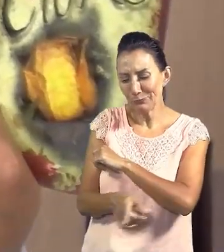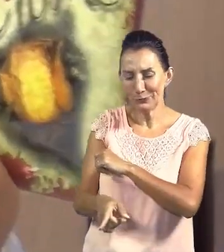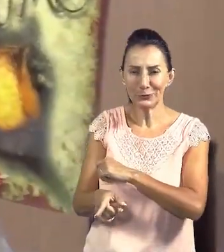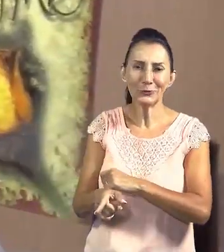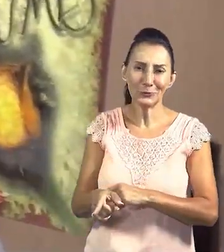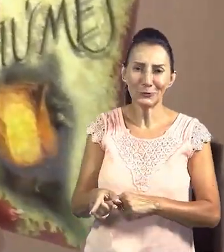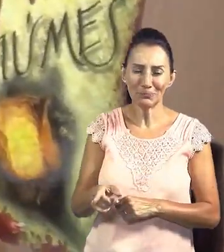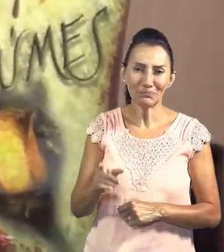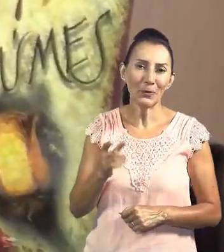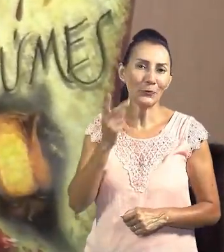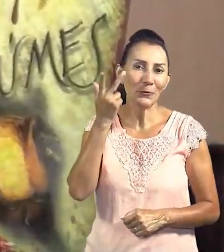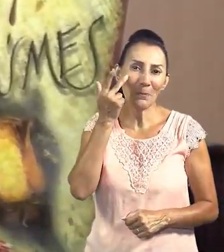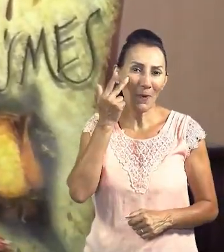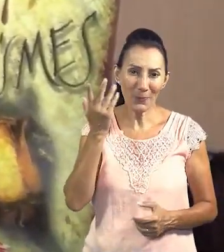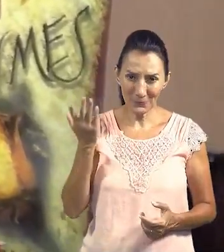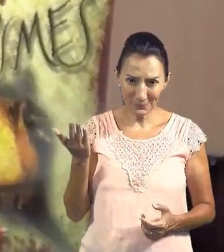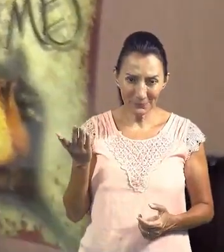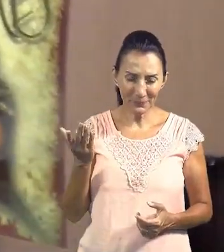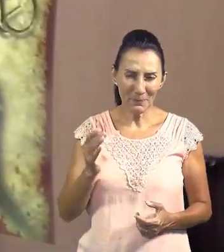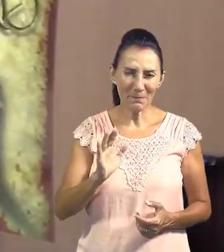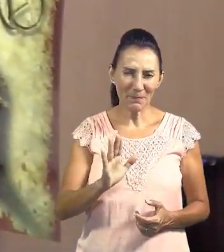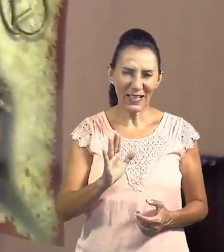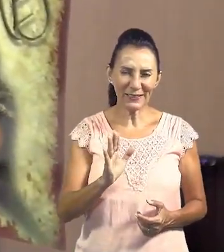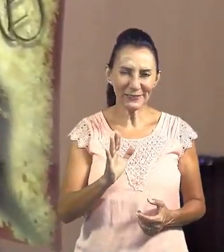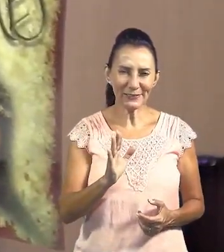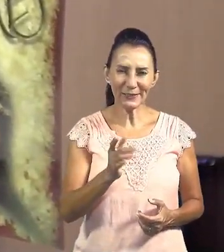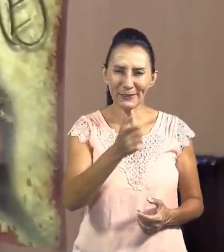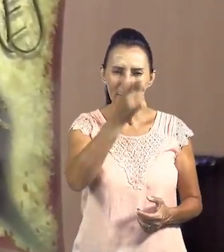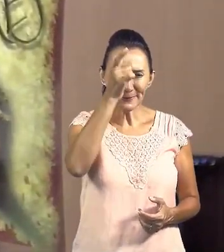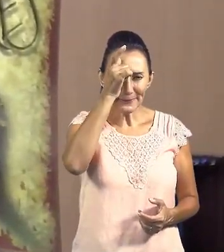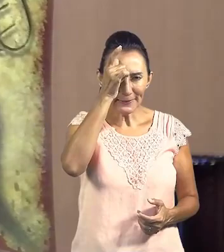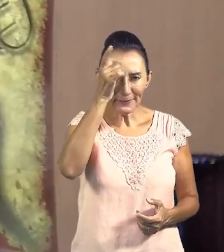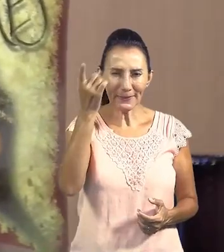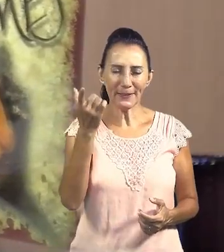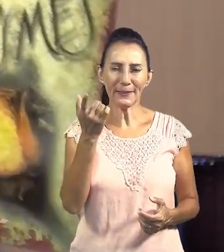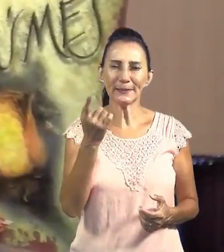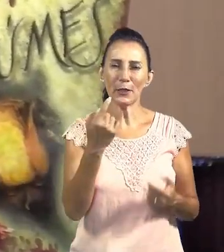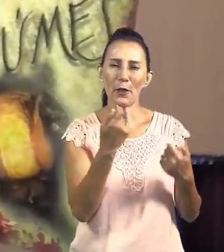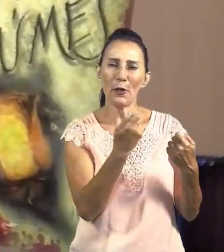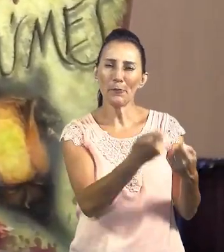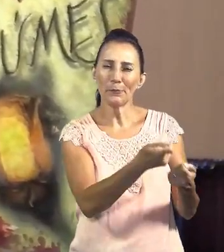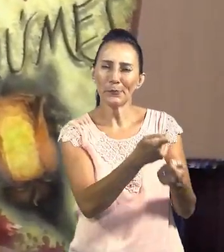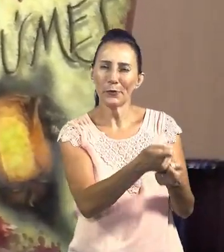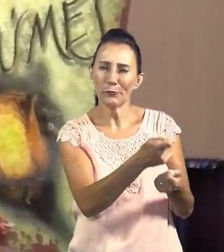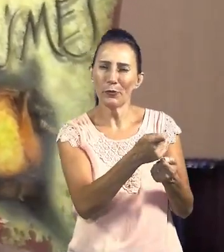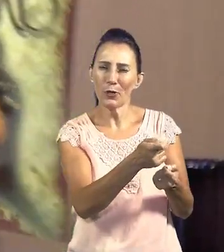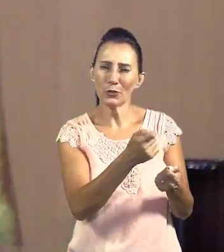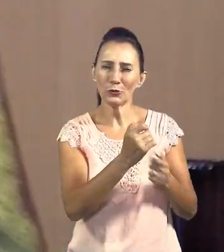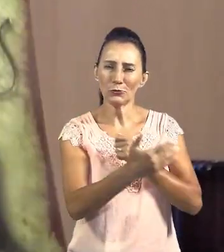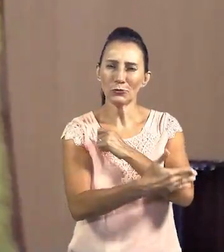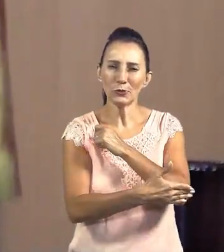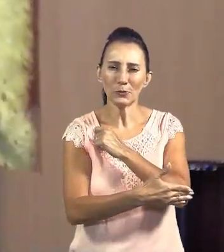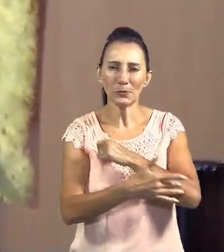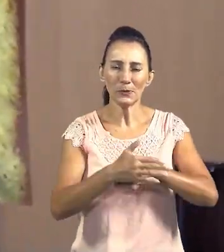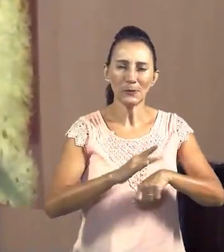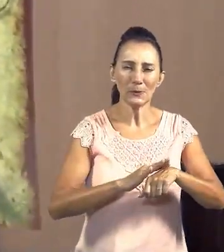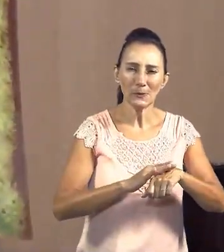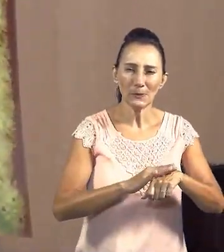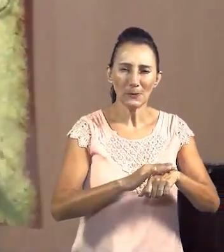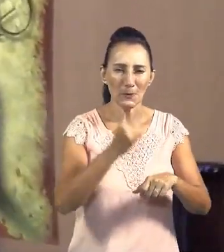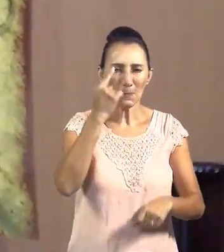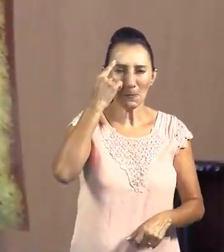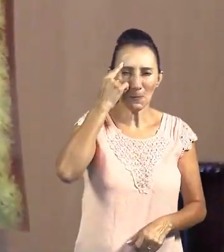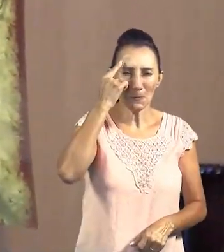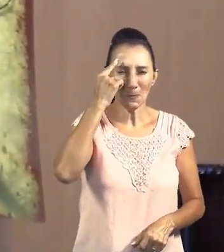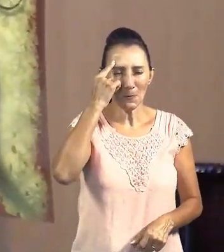é o ciúme natural. Agora, Satanás faz o ciúme tornar-se doentio e a pessoa começa